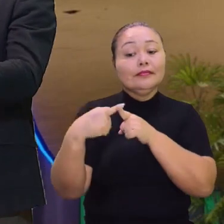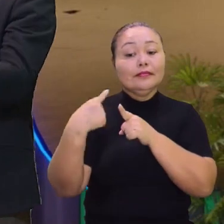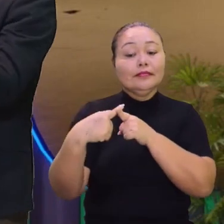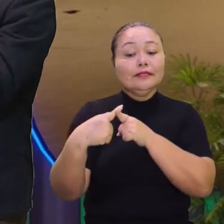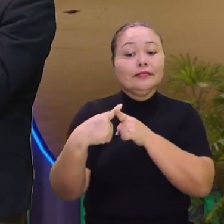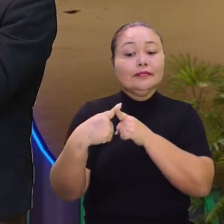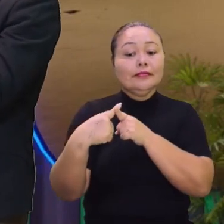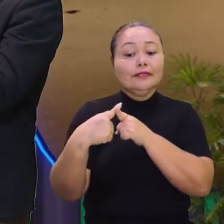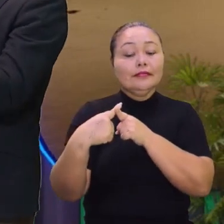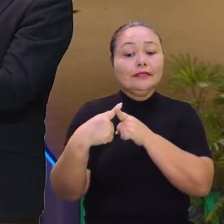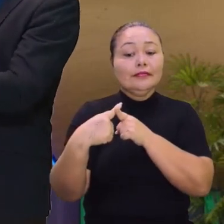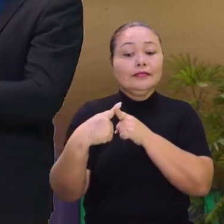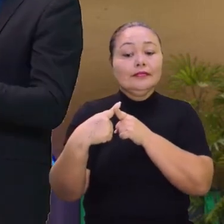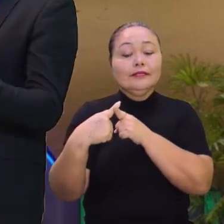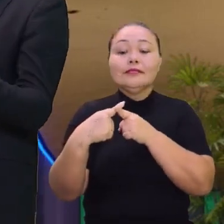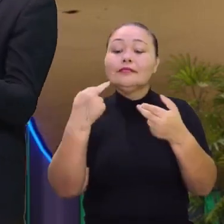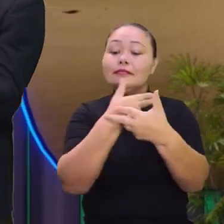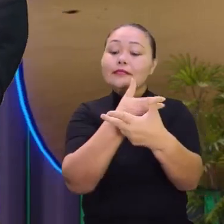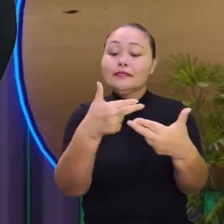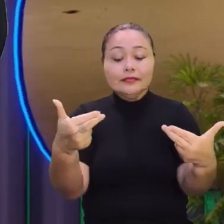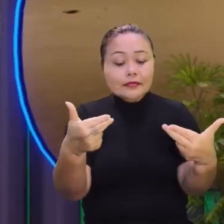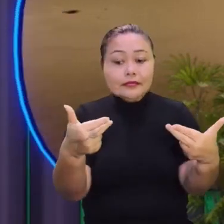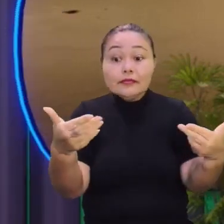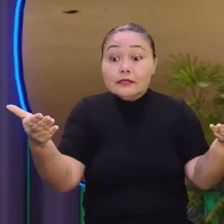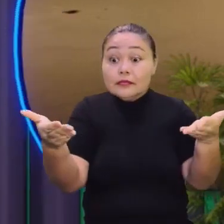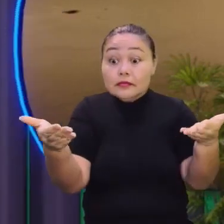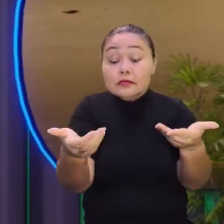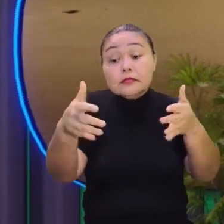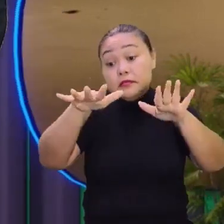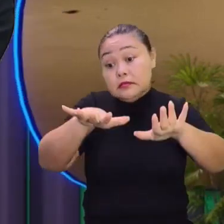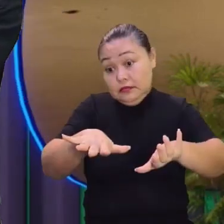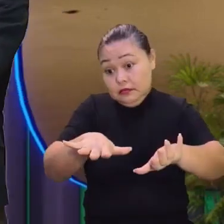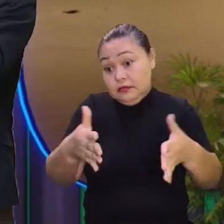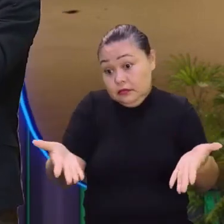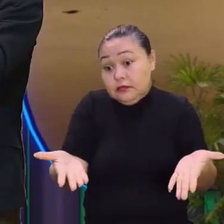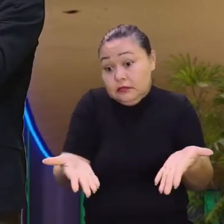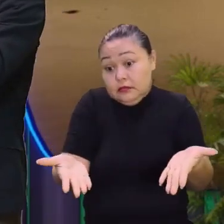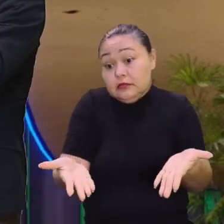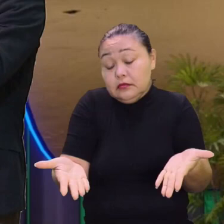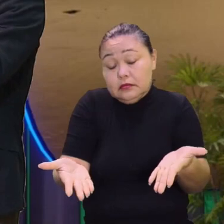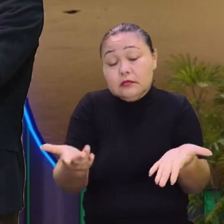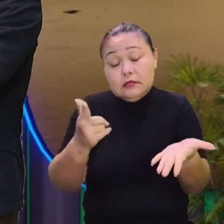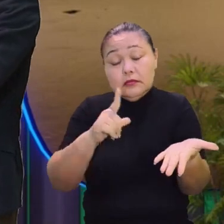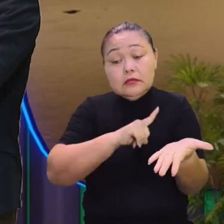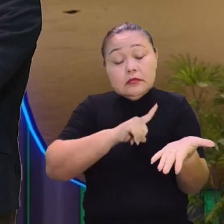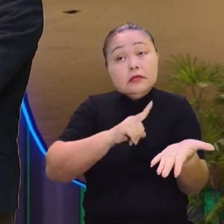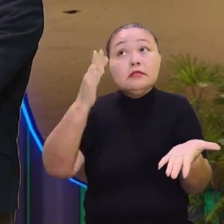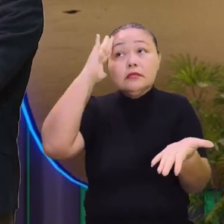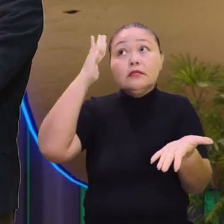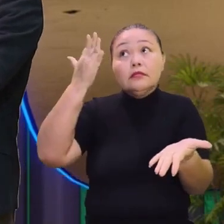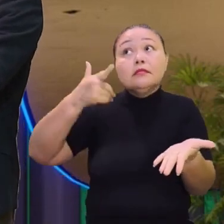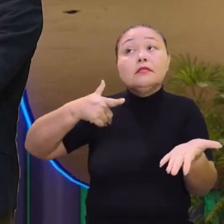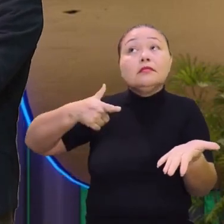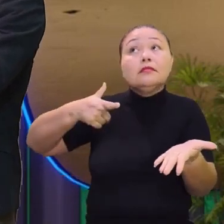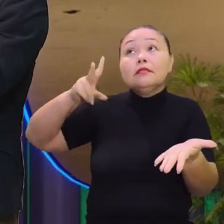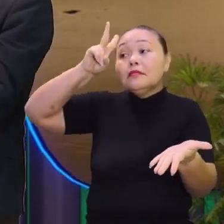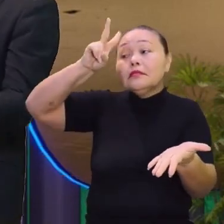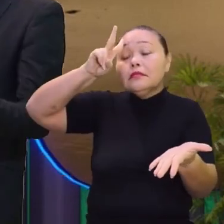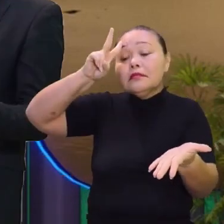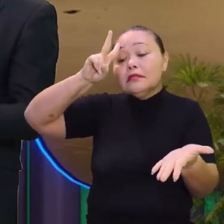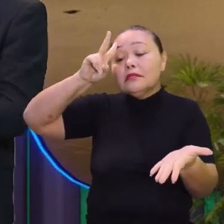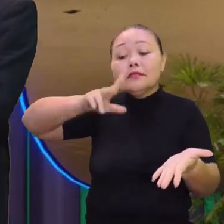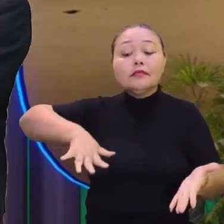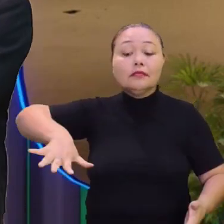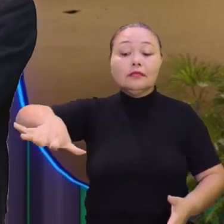porquê que as coisas são como estão, a gente tem que entender a história do lugar. Muito bem.